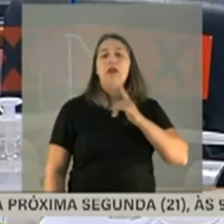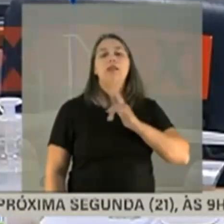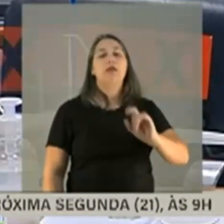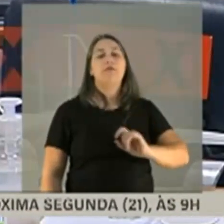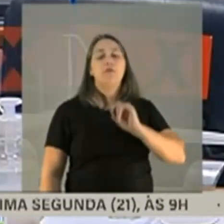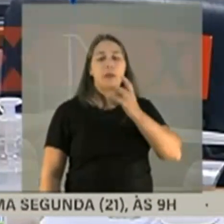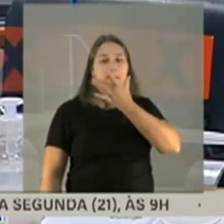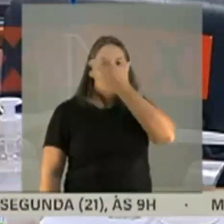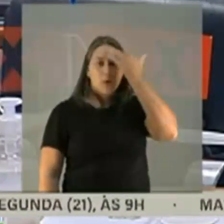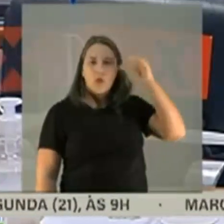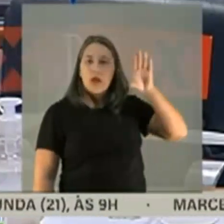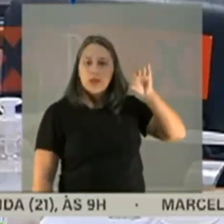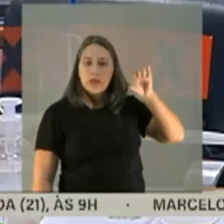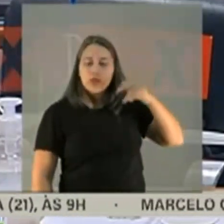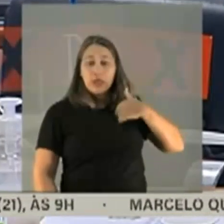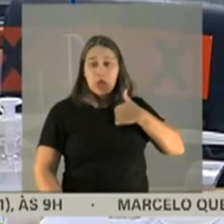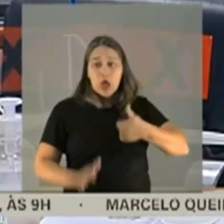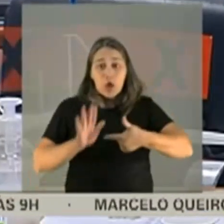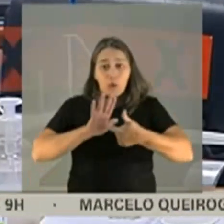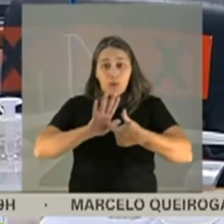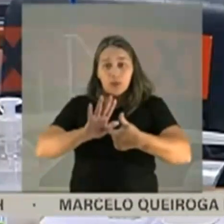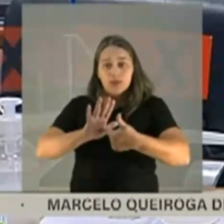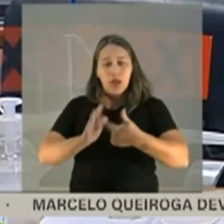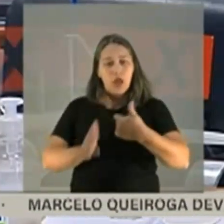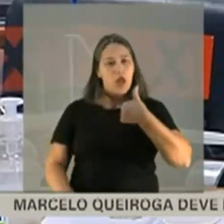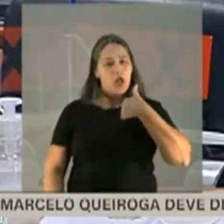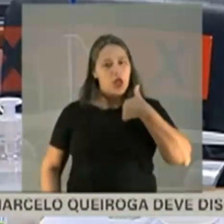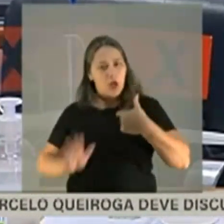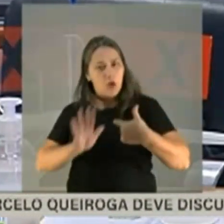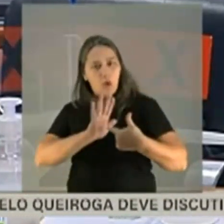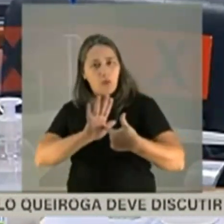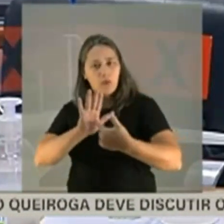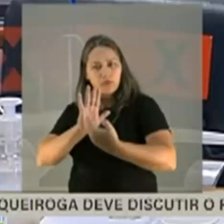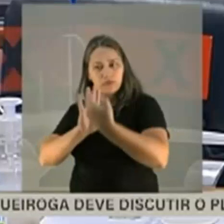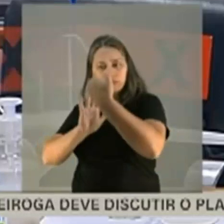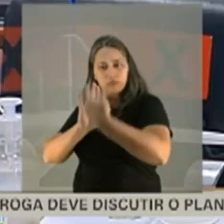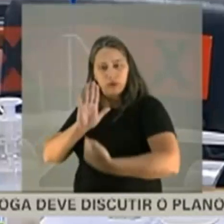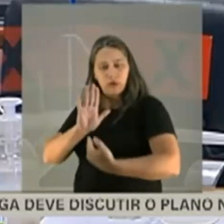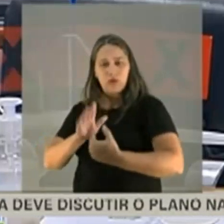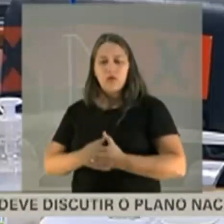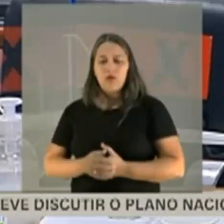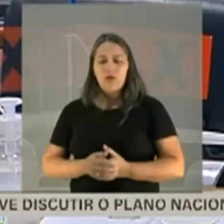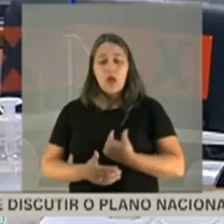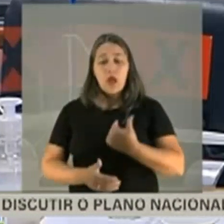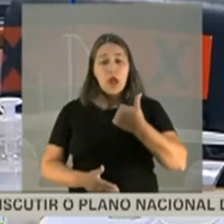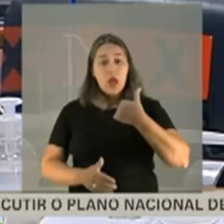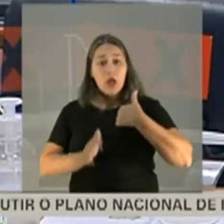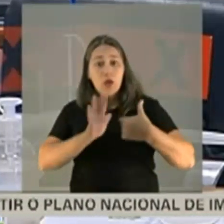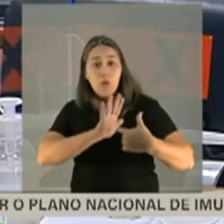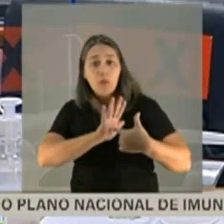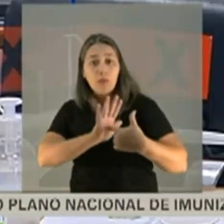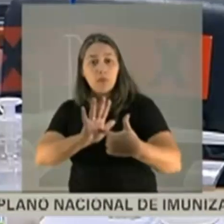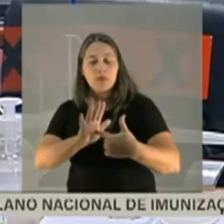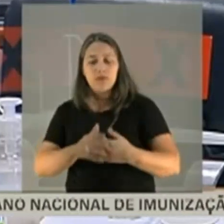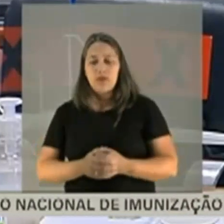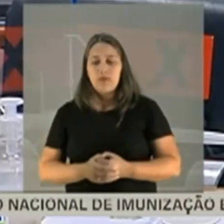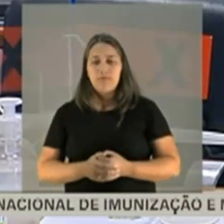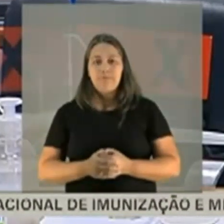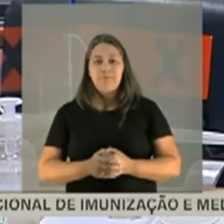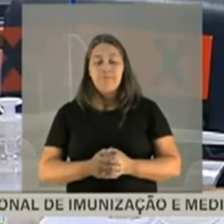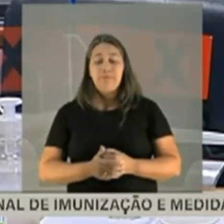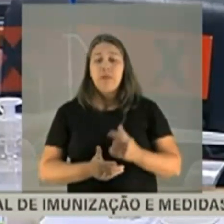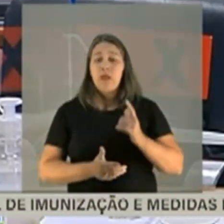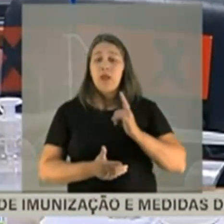um cientista que eu mostrei o perfil dele, eu mostrei o